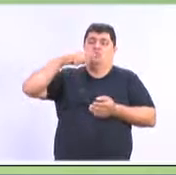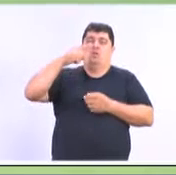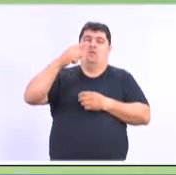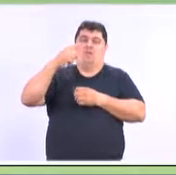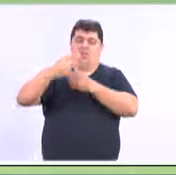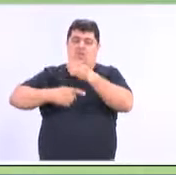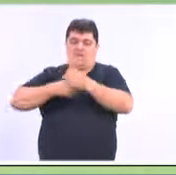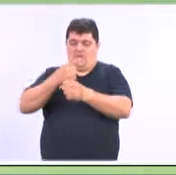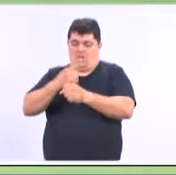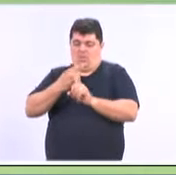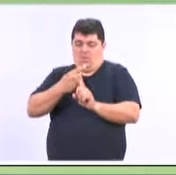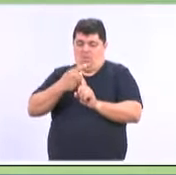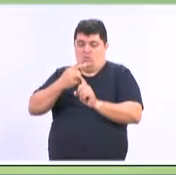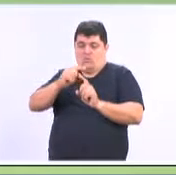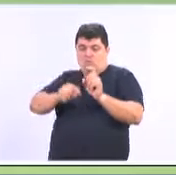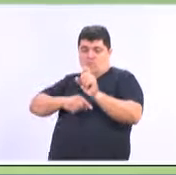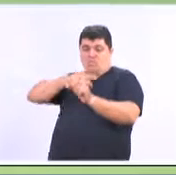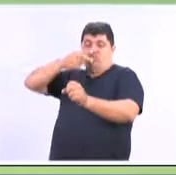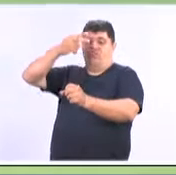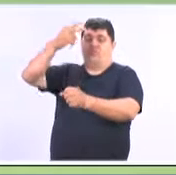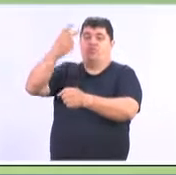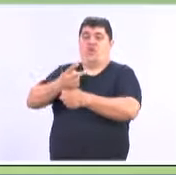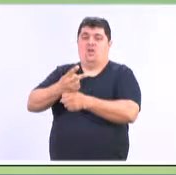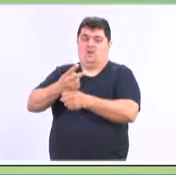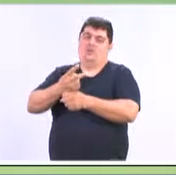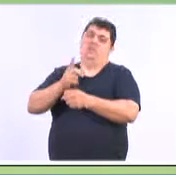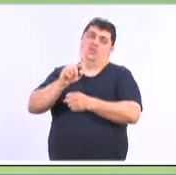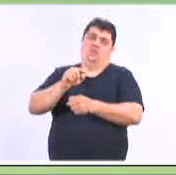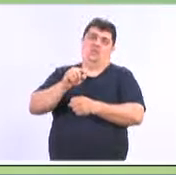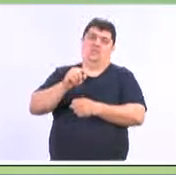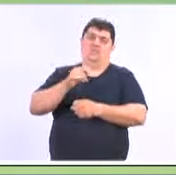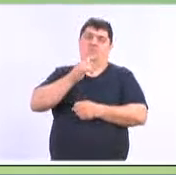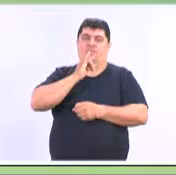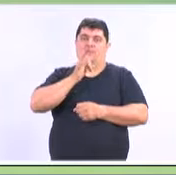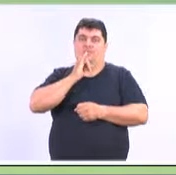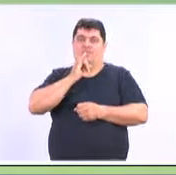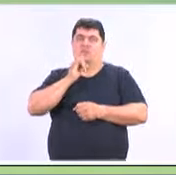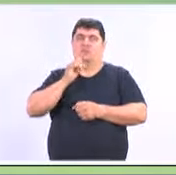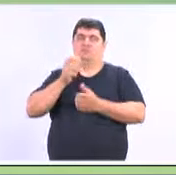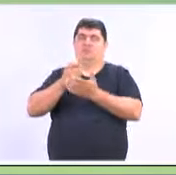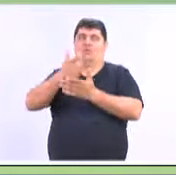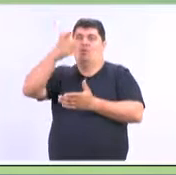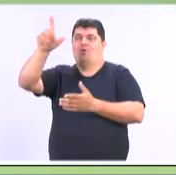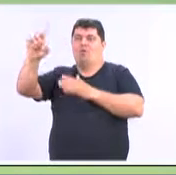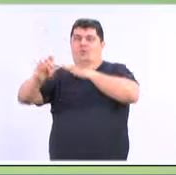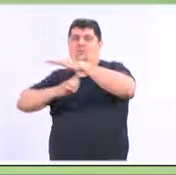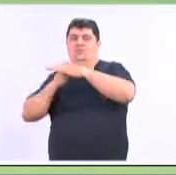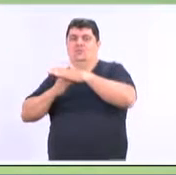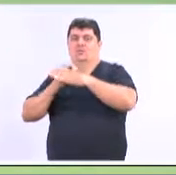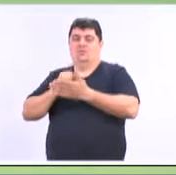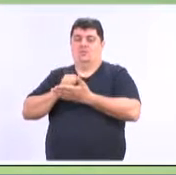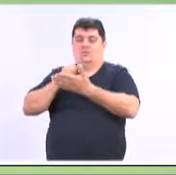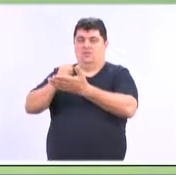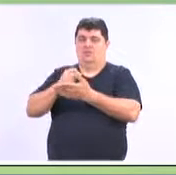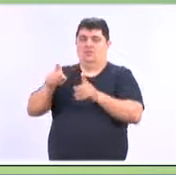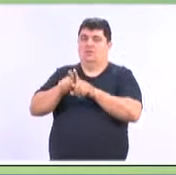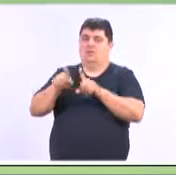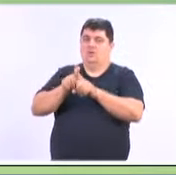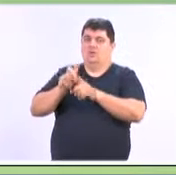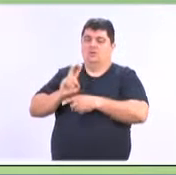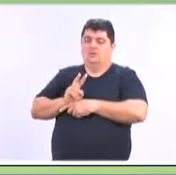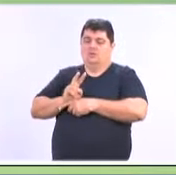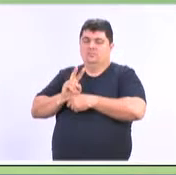do exercício seguinte. Participação, exemplo, participação em outras companhias e empréstimos